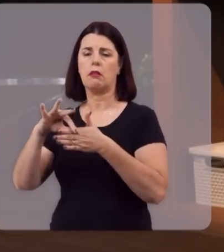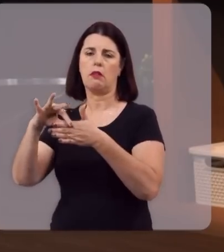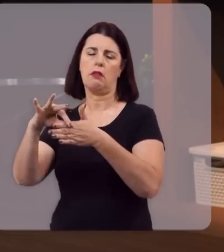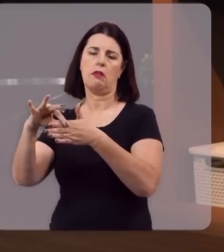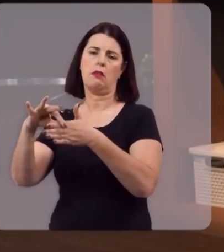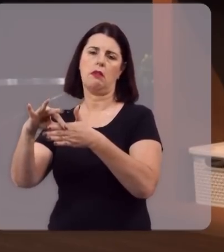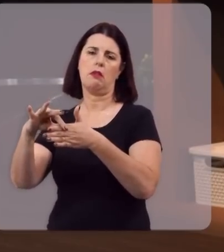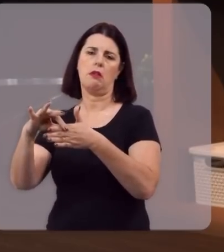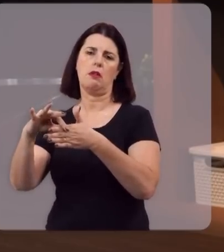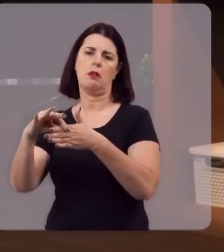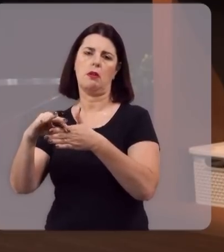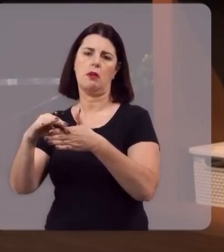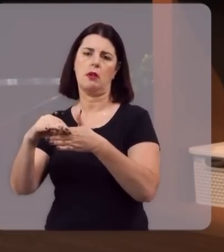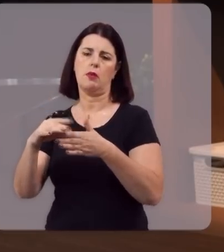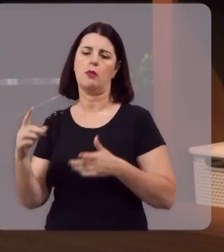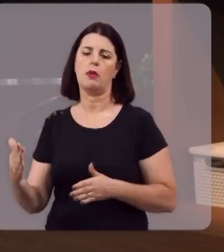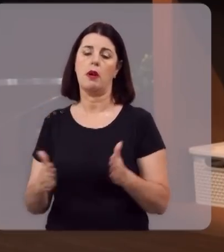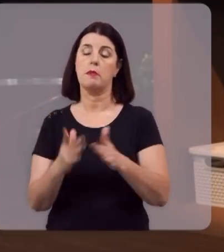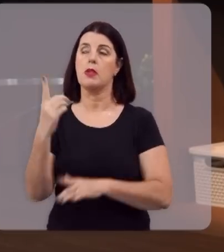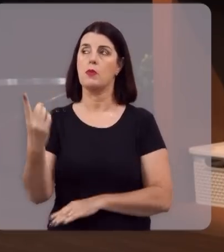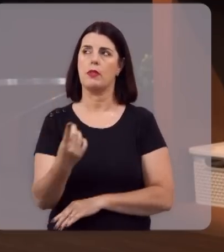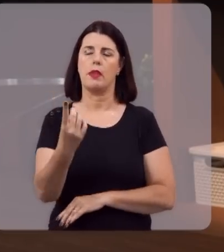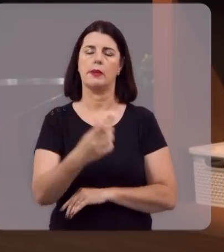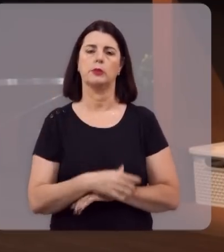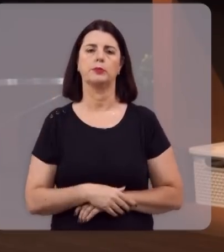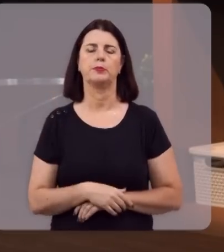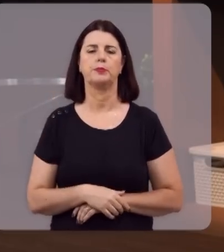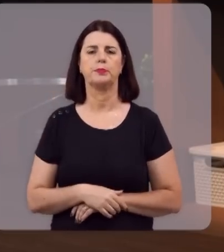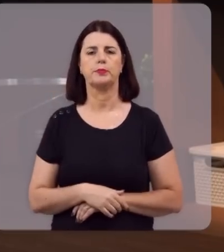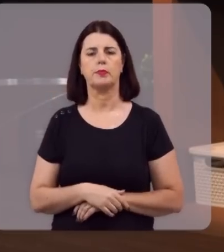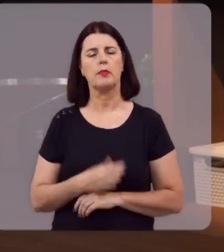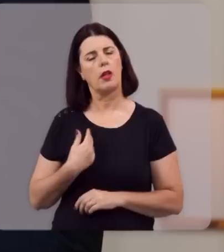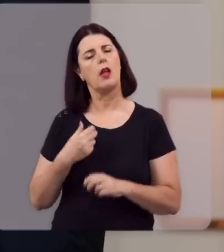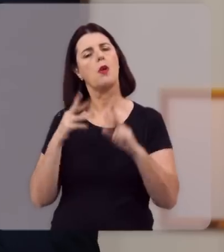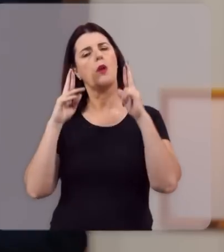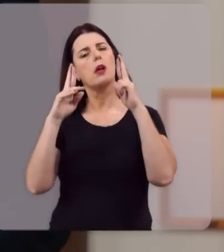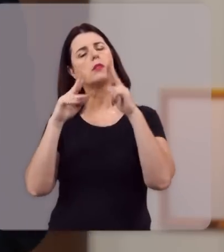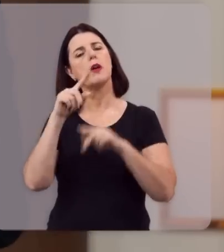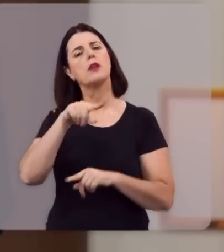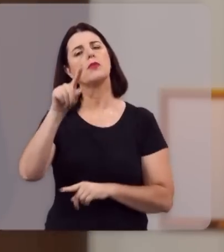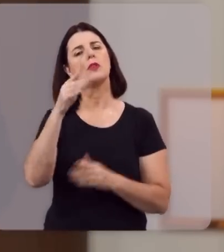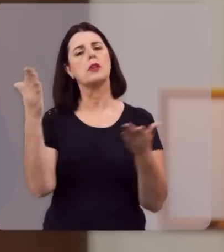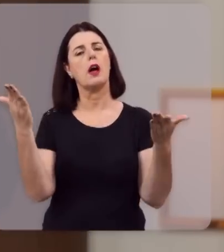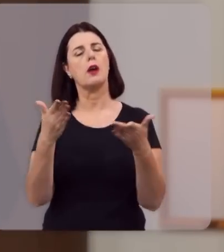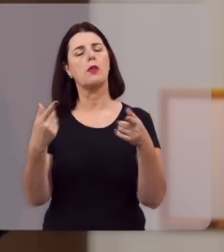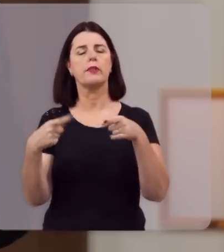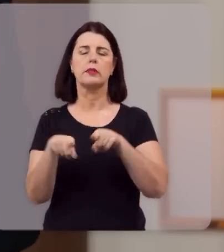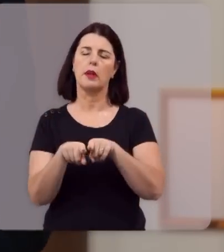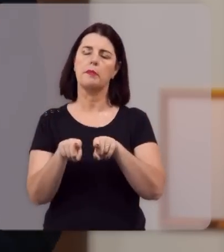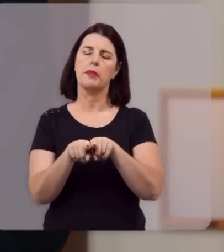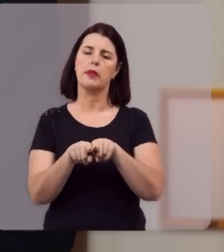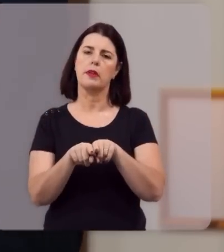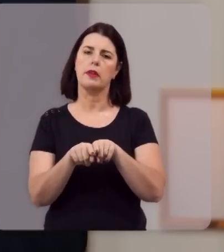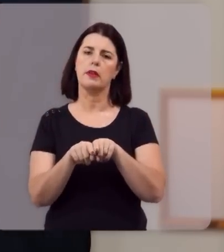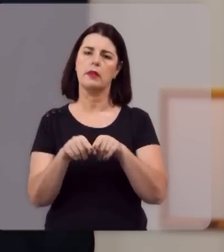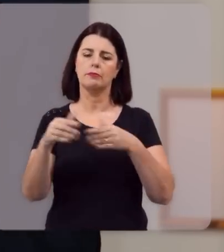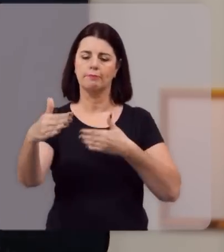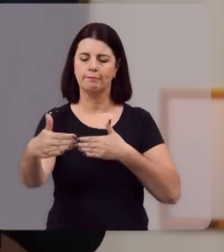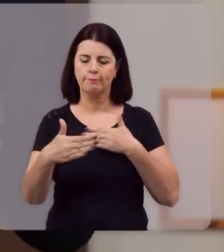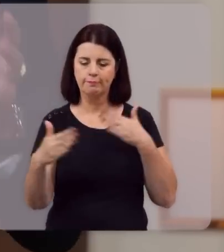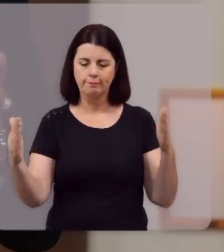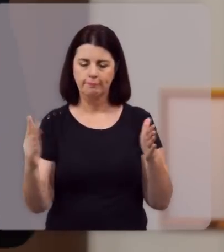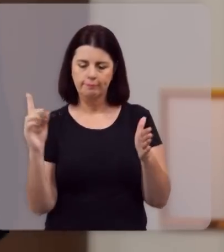e guia-me pelo caminho eterno Eu espero que você agora também